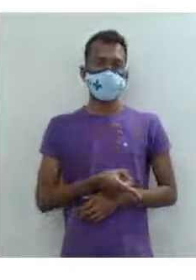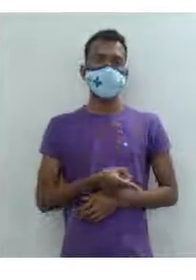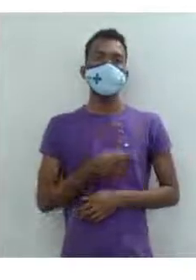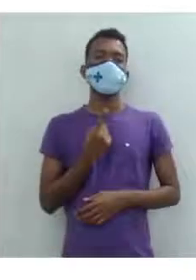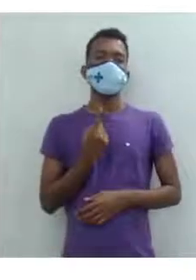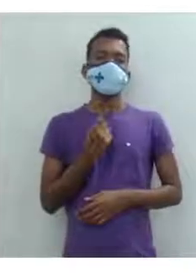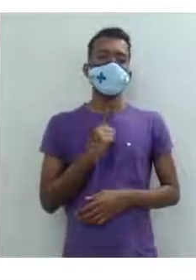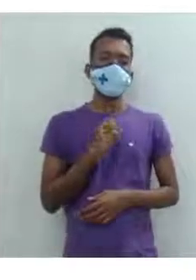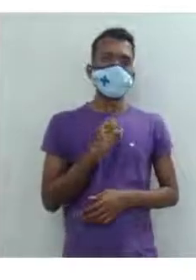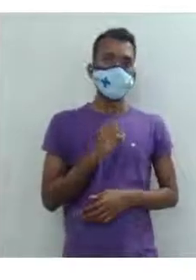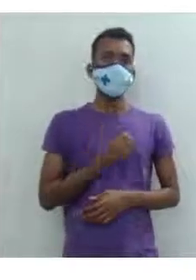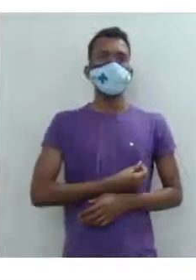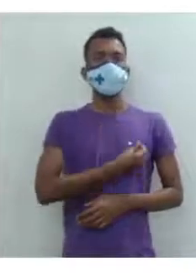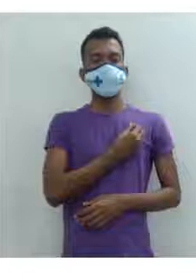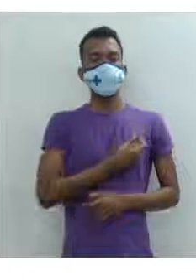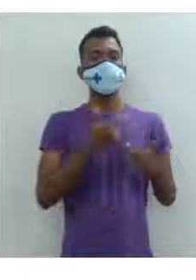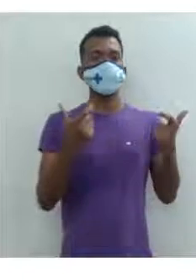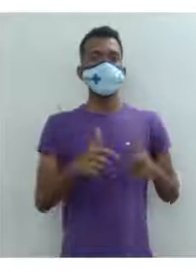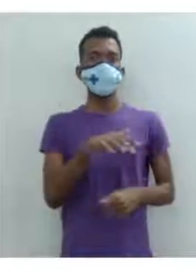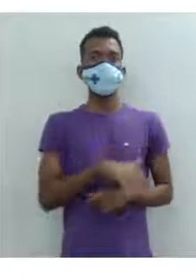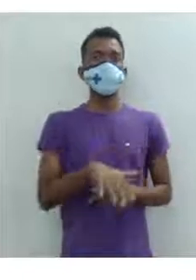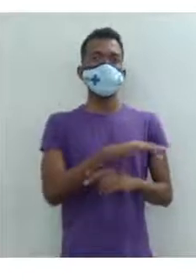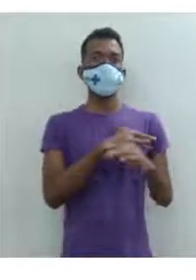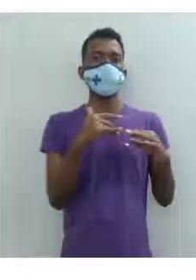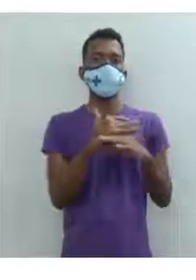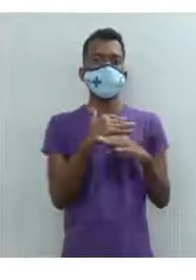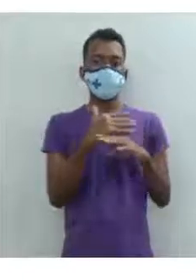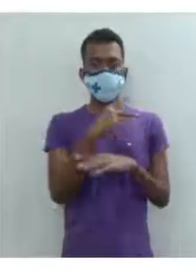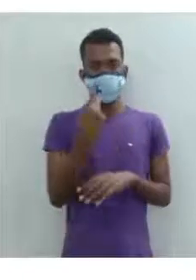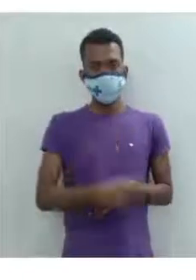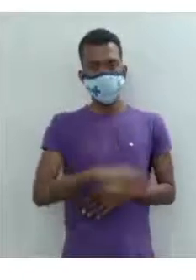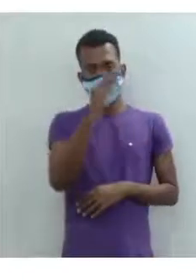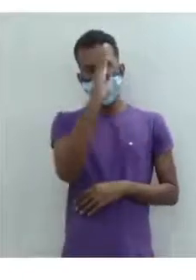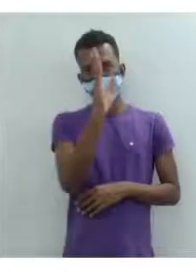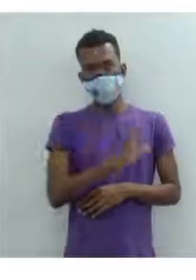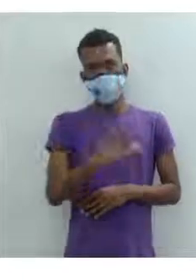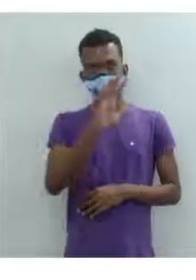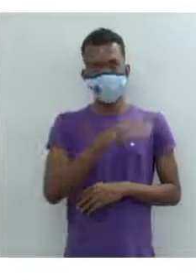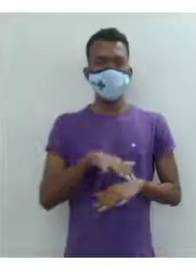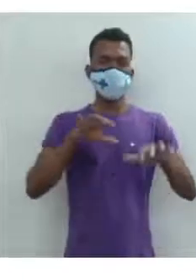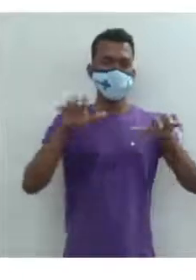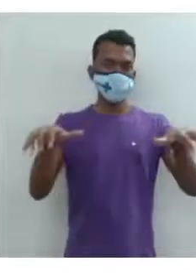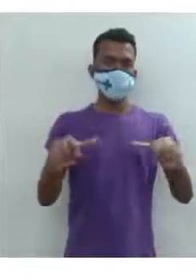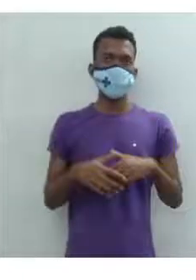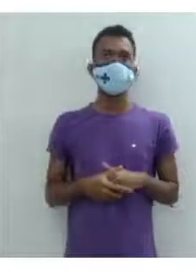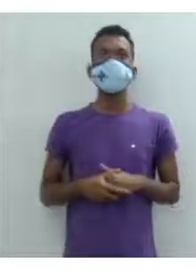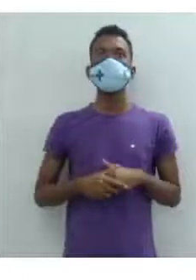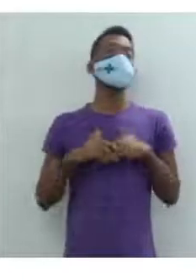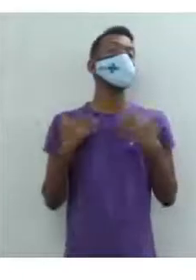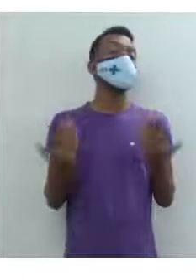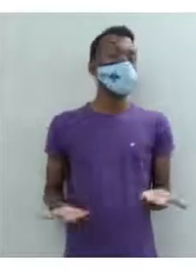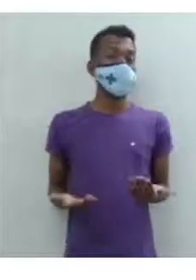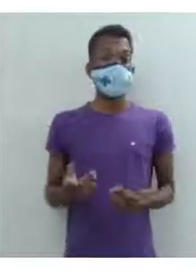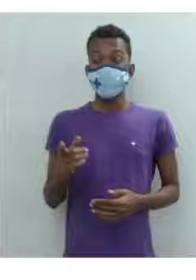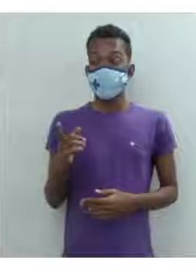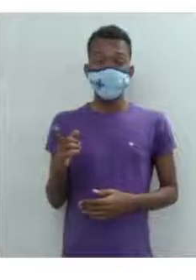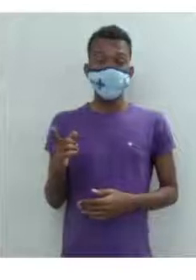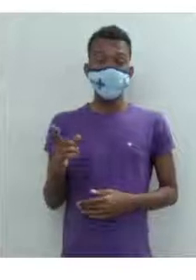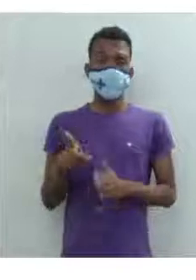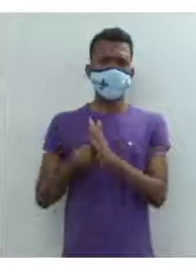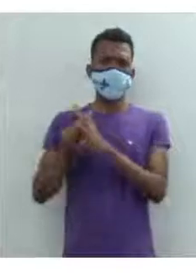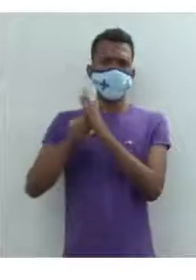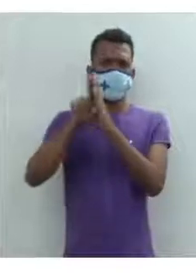315.180 habitam as zonas urbanas brasileiras. Então, esse censo revelou que em todos